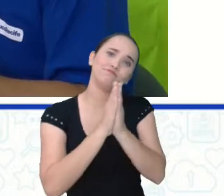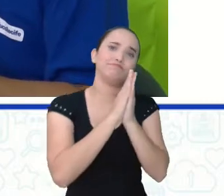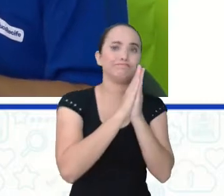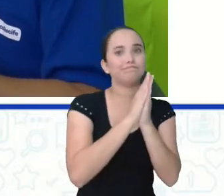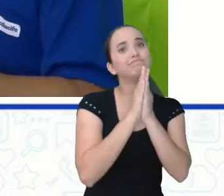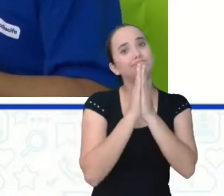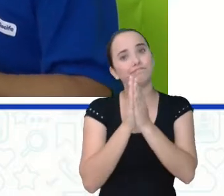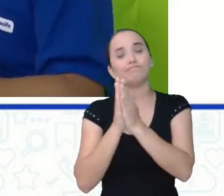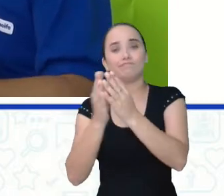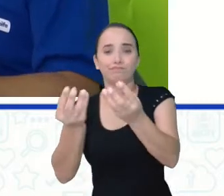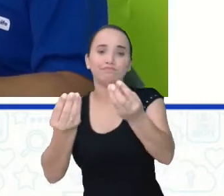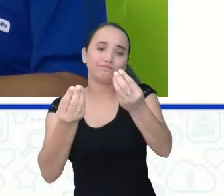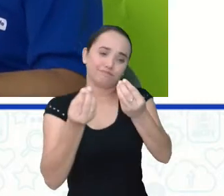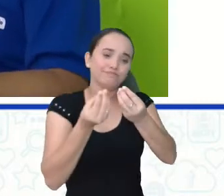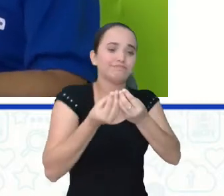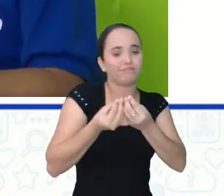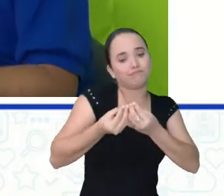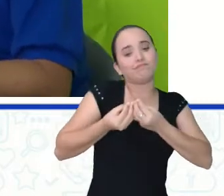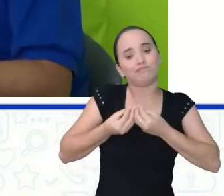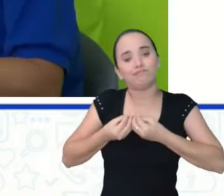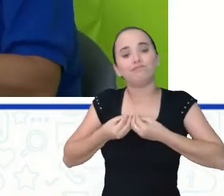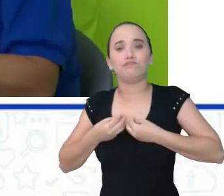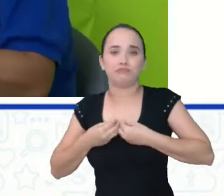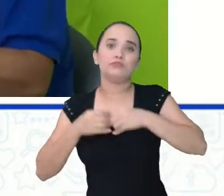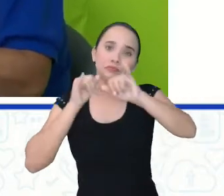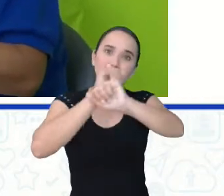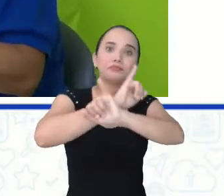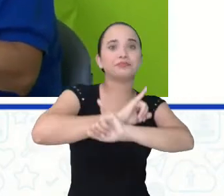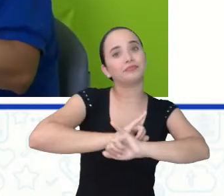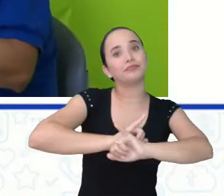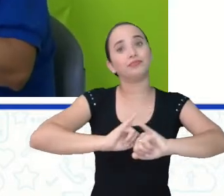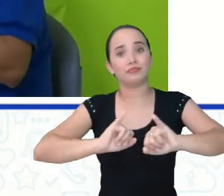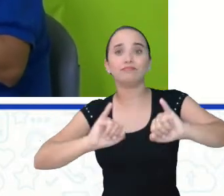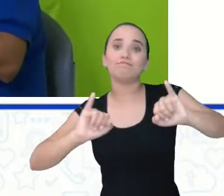Por favor, me traga uma notícia,